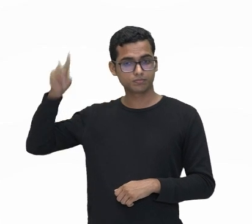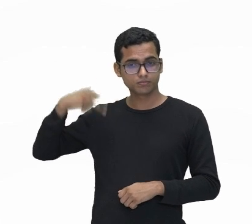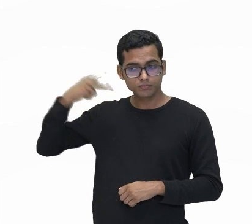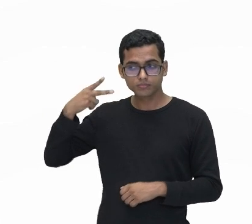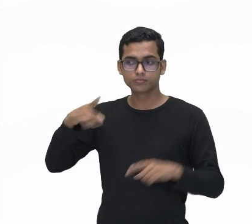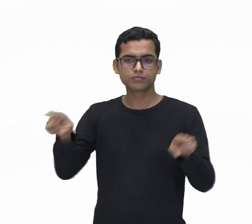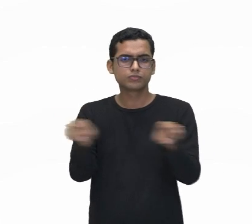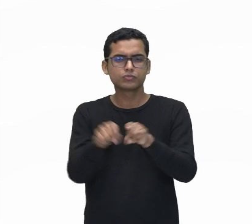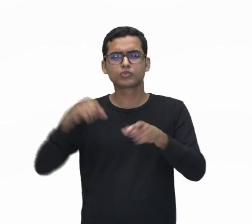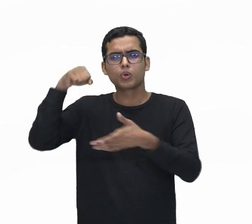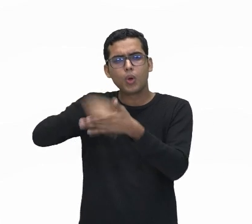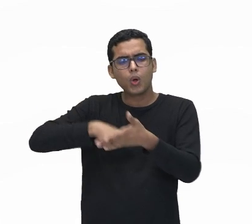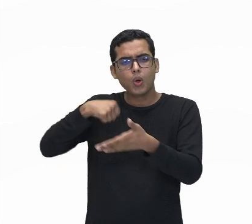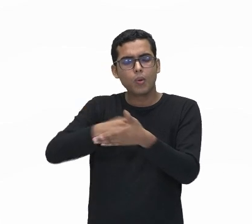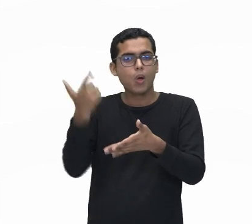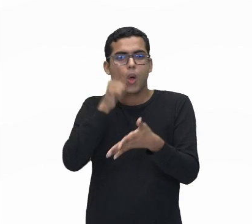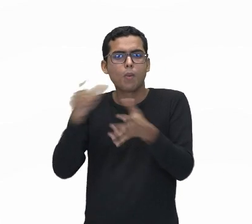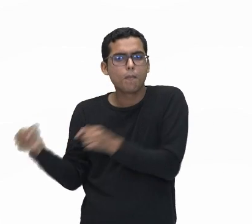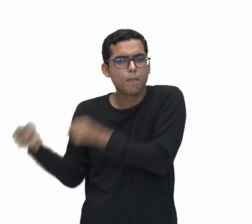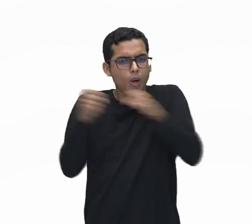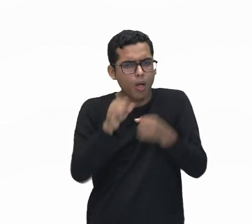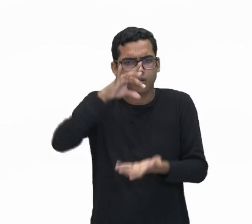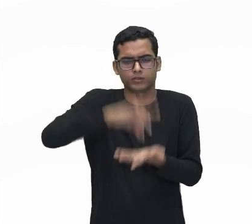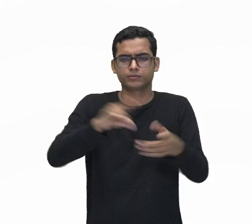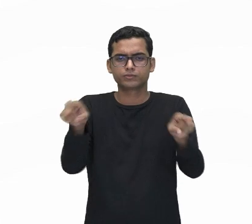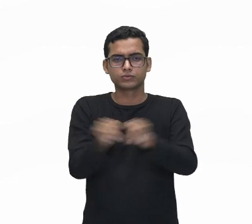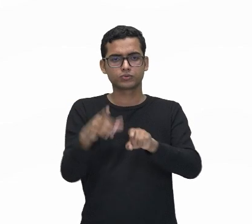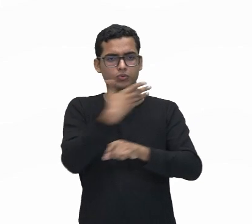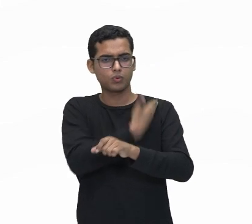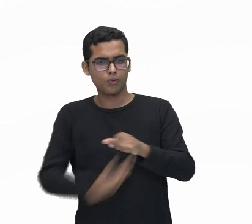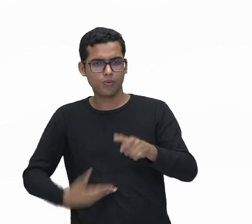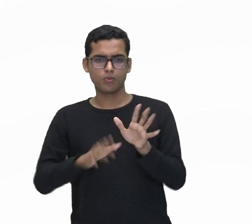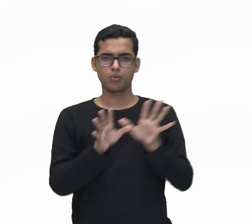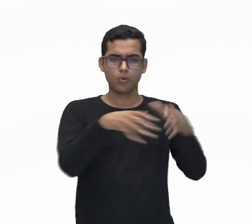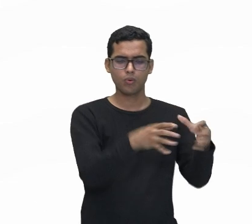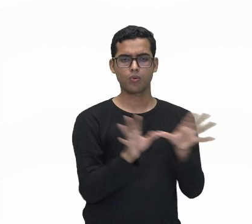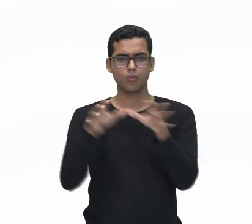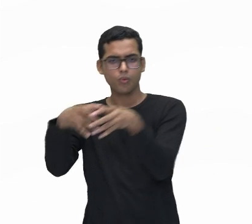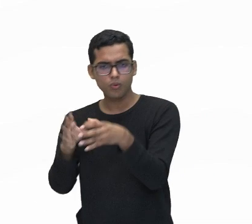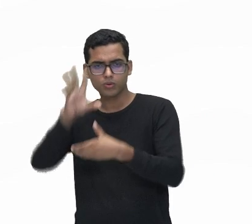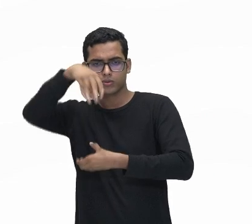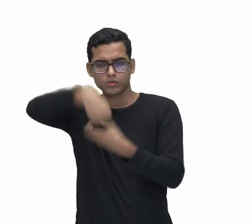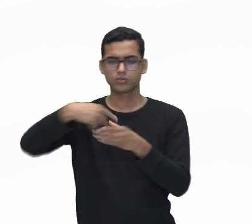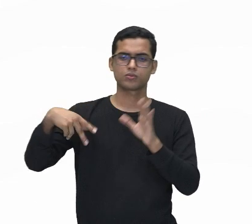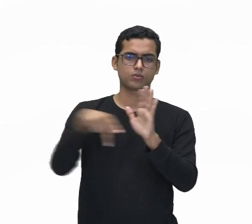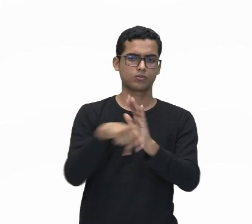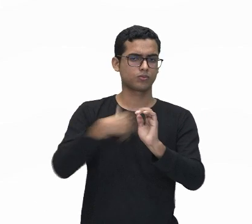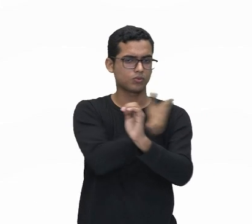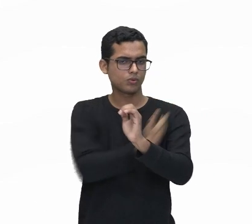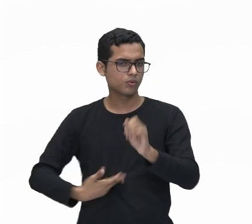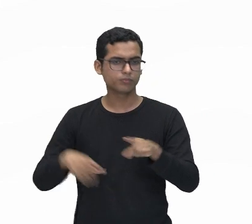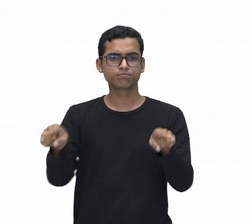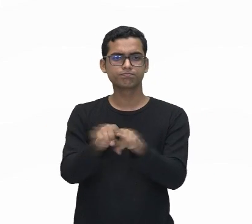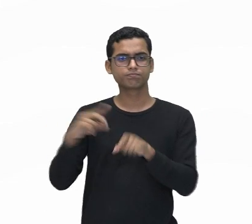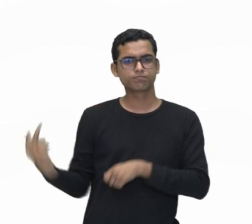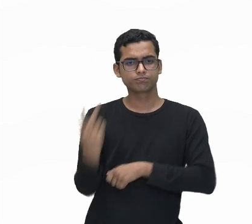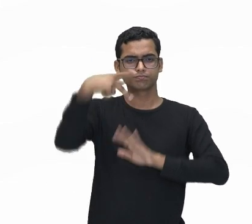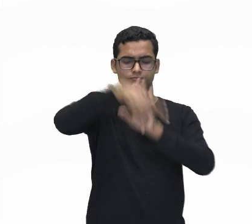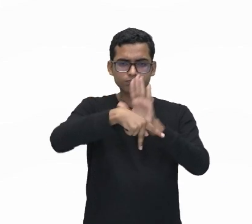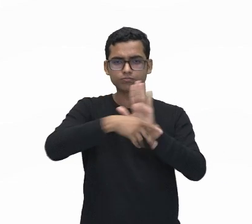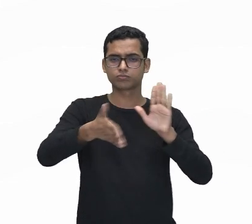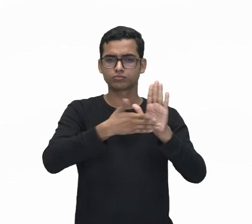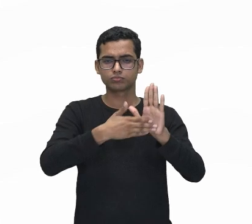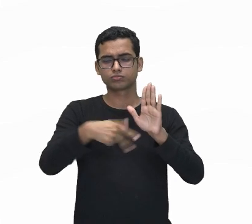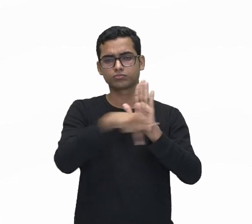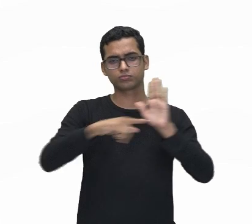Política é a luta pelo poder, seja entre estados, seja entre grupos dentro do Estado, para